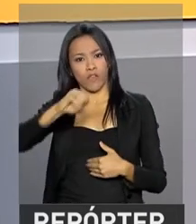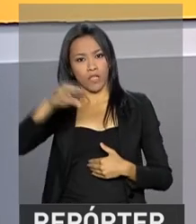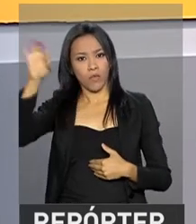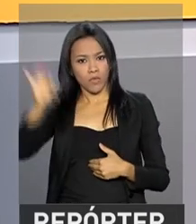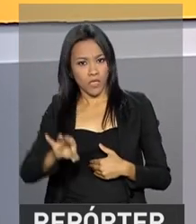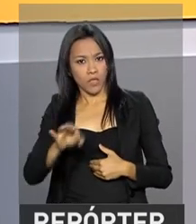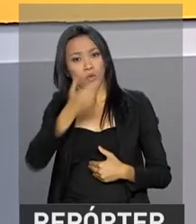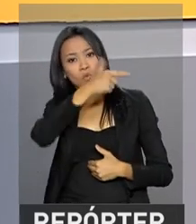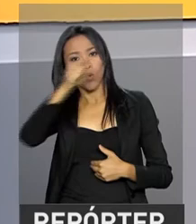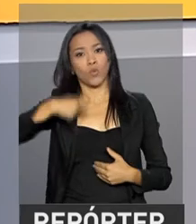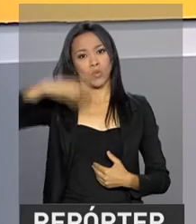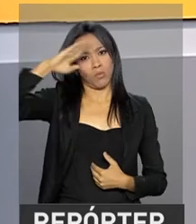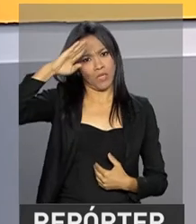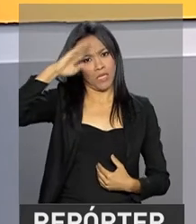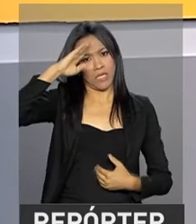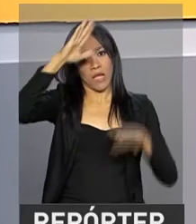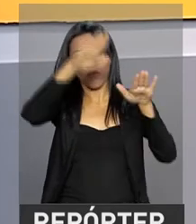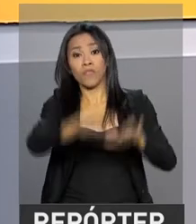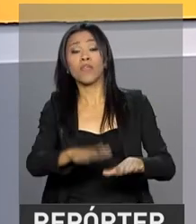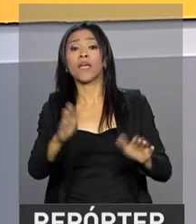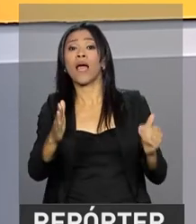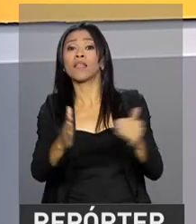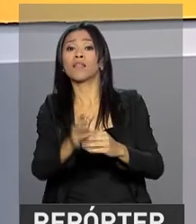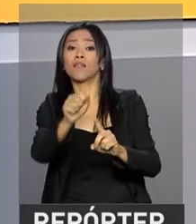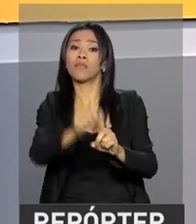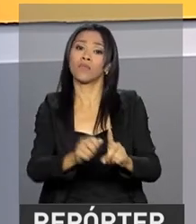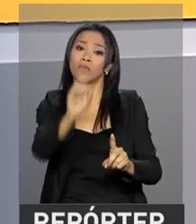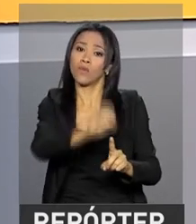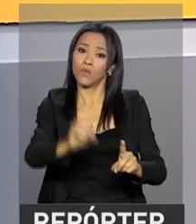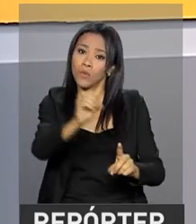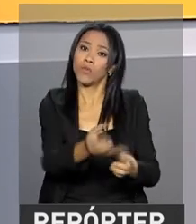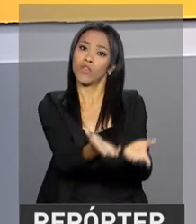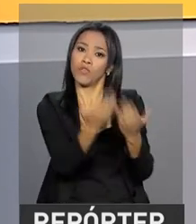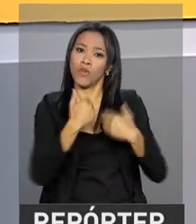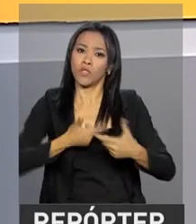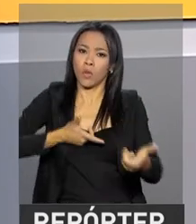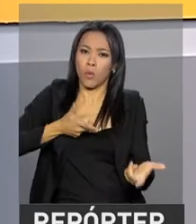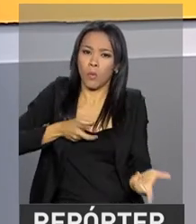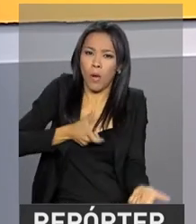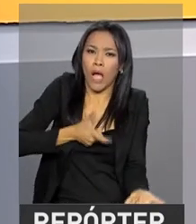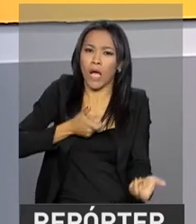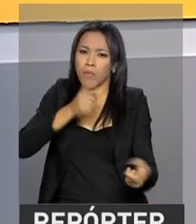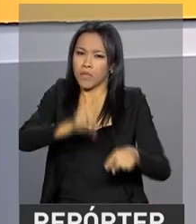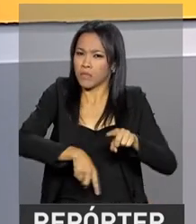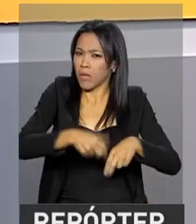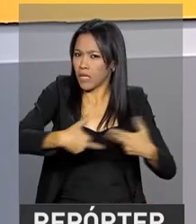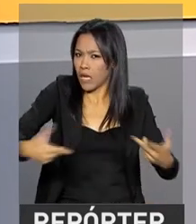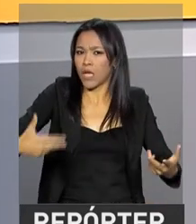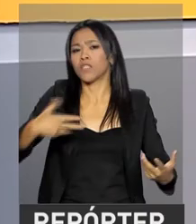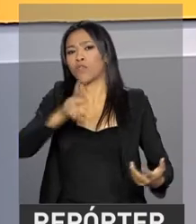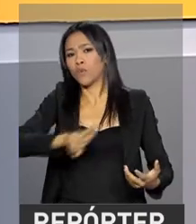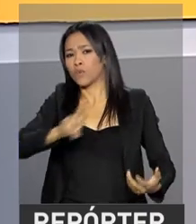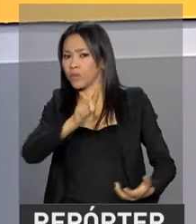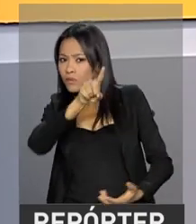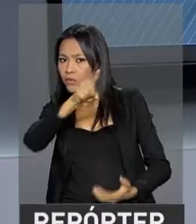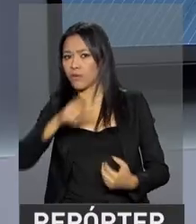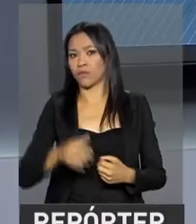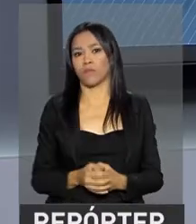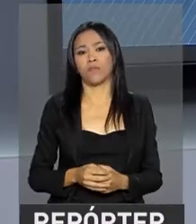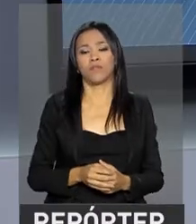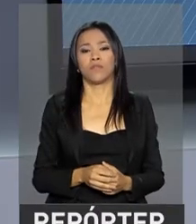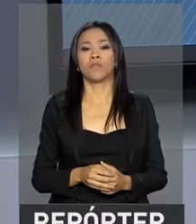demais militares permanecem até outubro e retorna com os armamentos e outros materiais que foram usados na missão